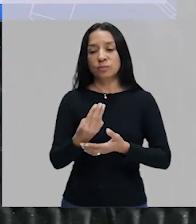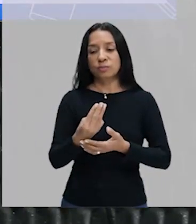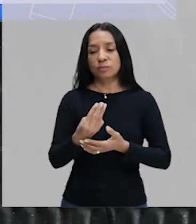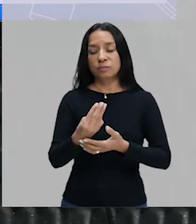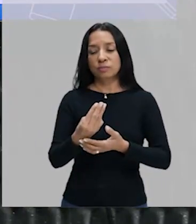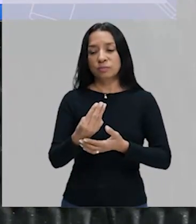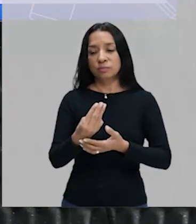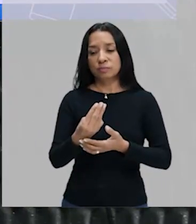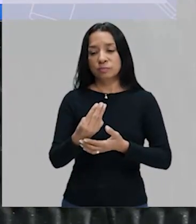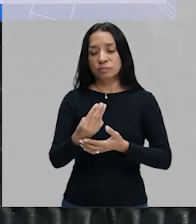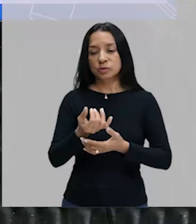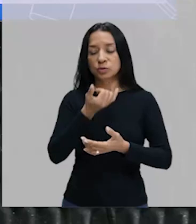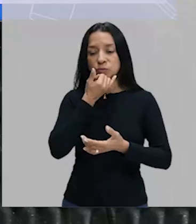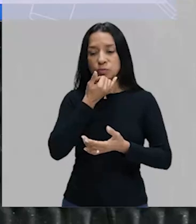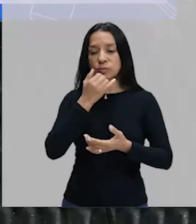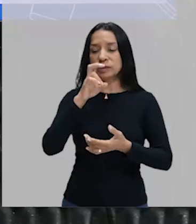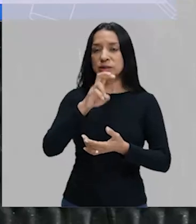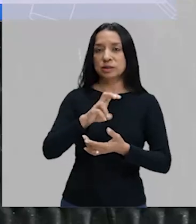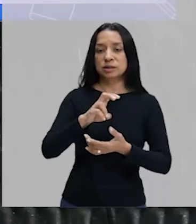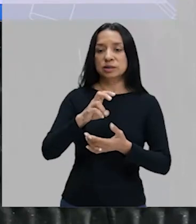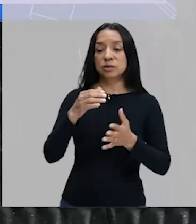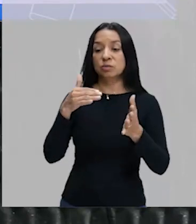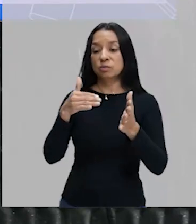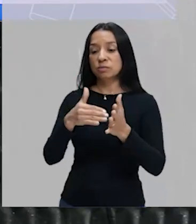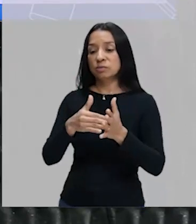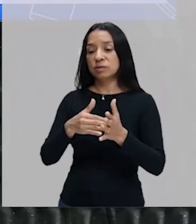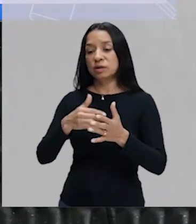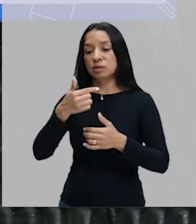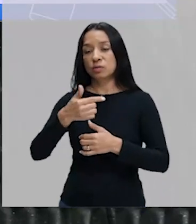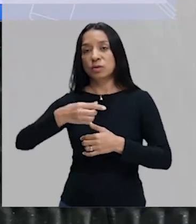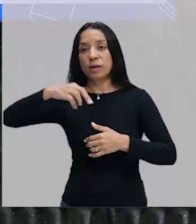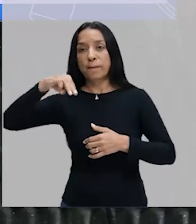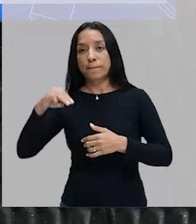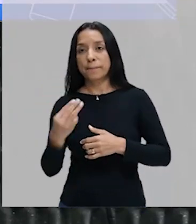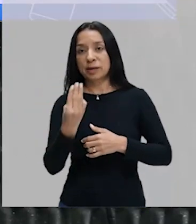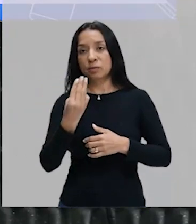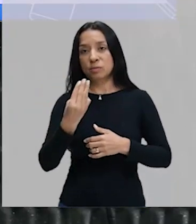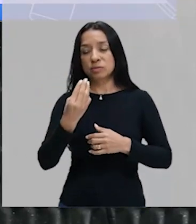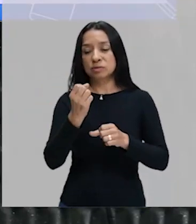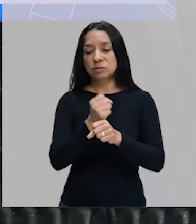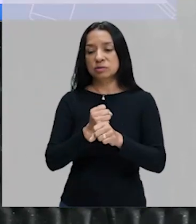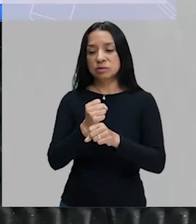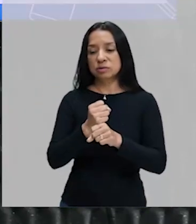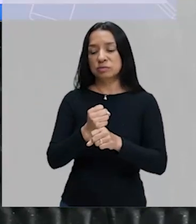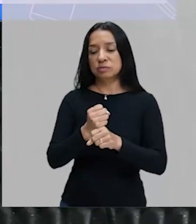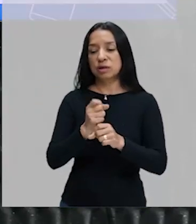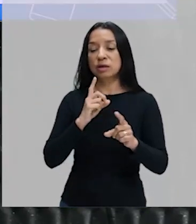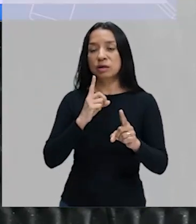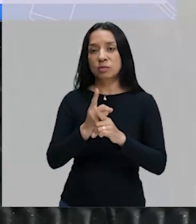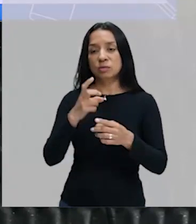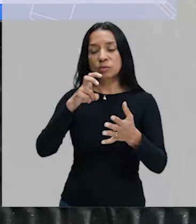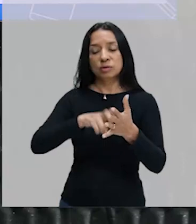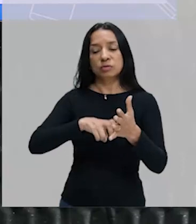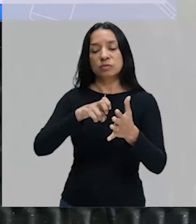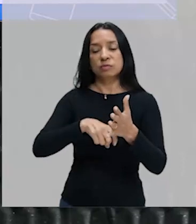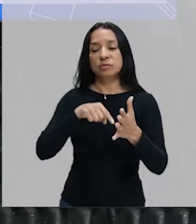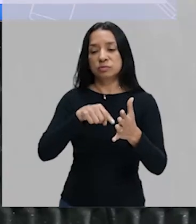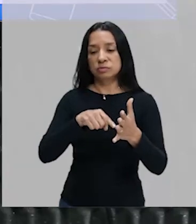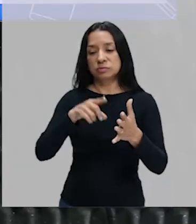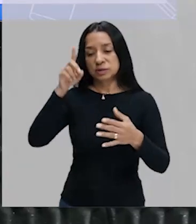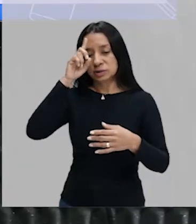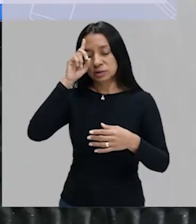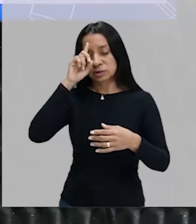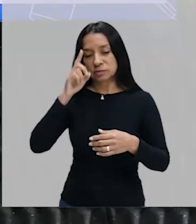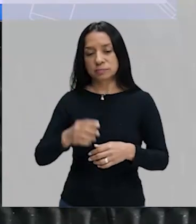milhões de anos, né? Nós encontramos o registro fóssil nessa datação aí, tá? 5 mil anos é